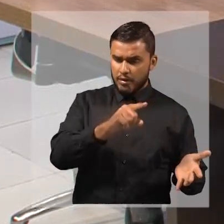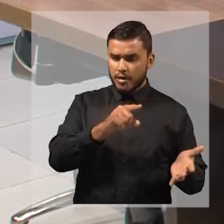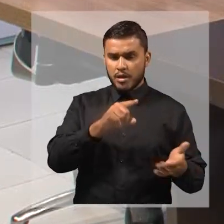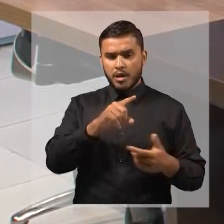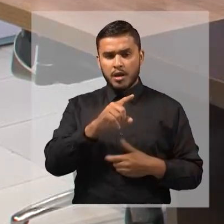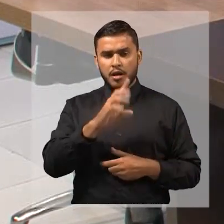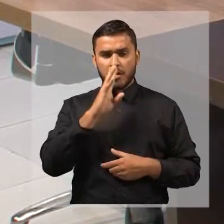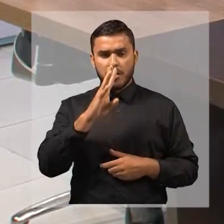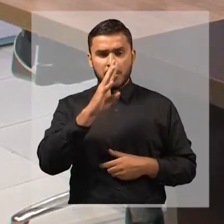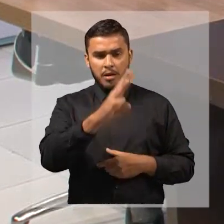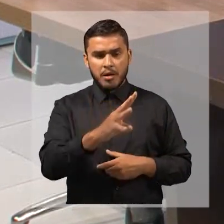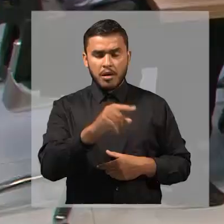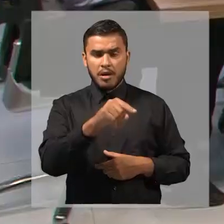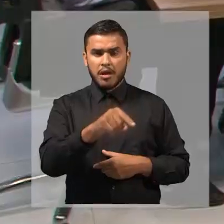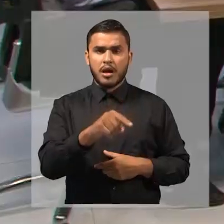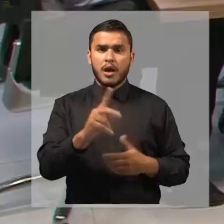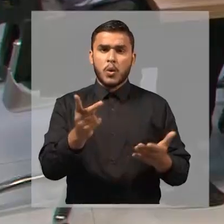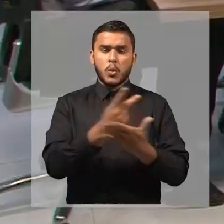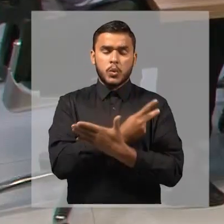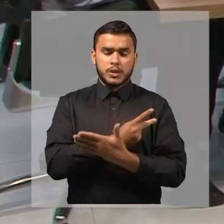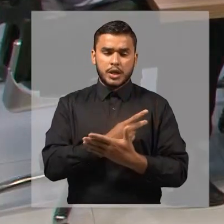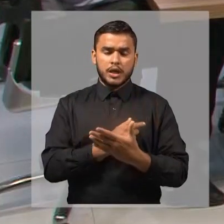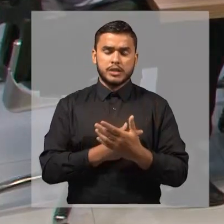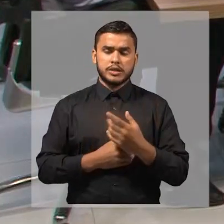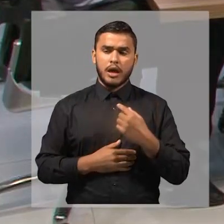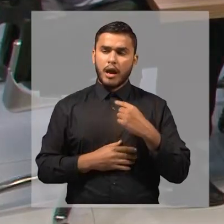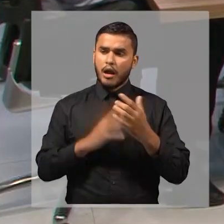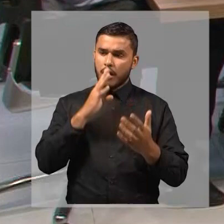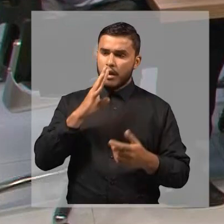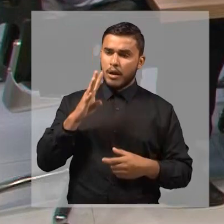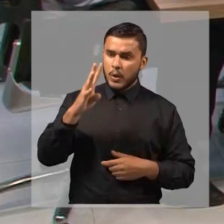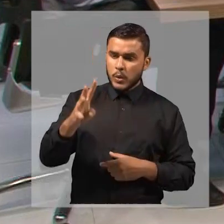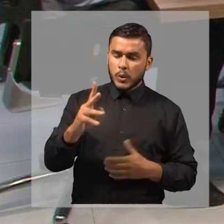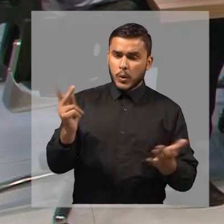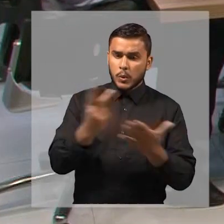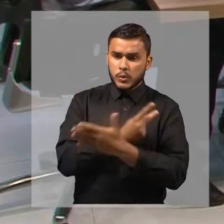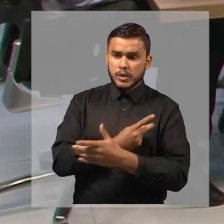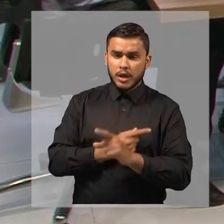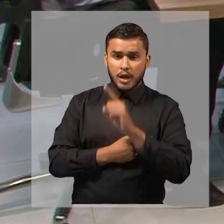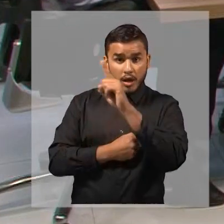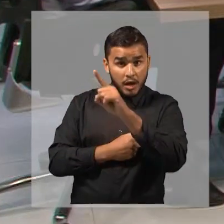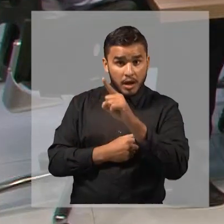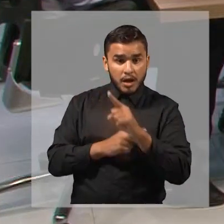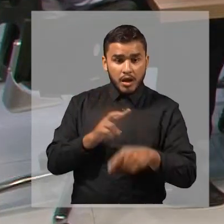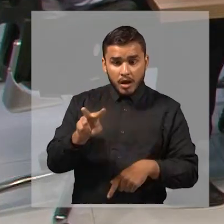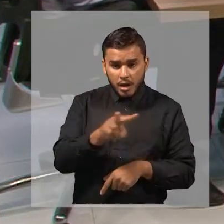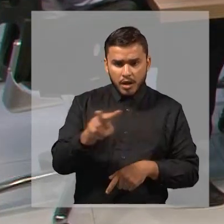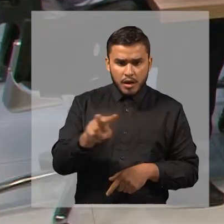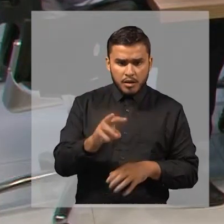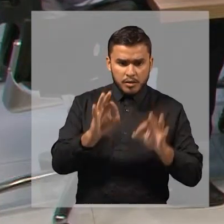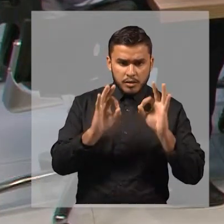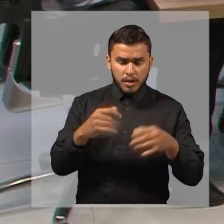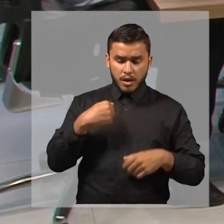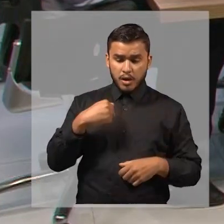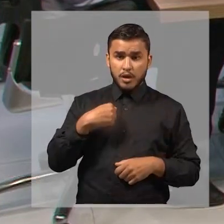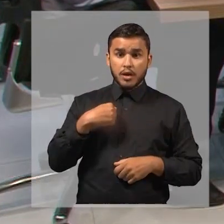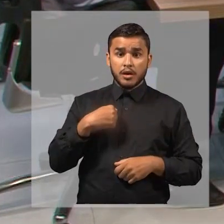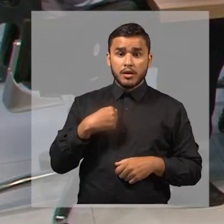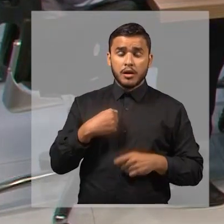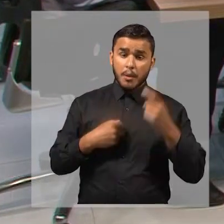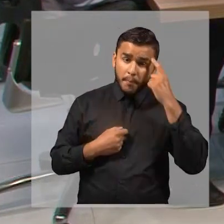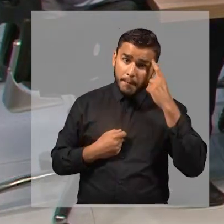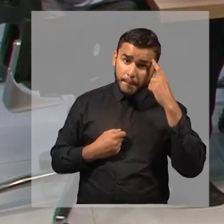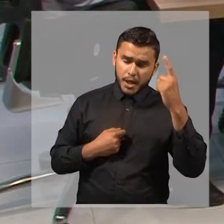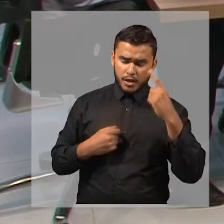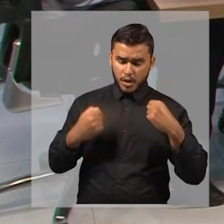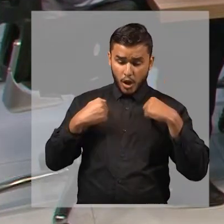o Francisco ou o José pelo deputado lá do Maranhão. É se o José e o Francisco, indicados